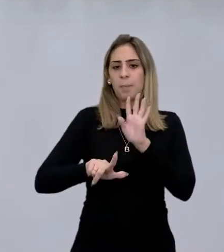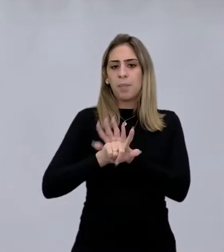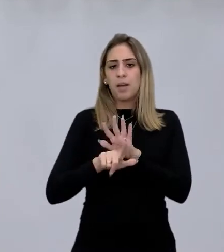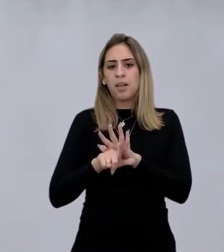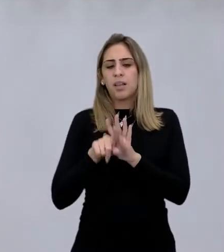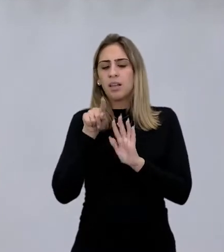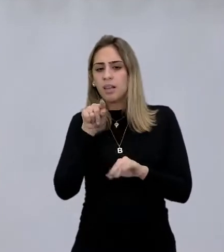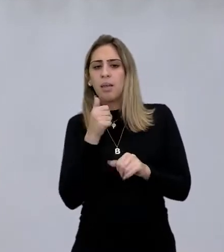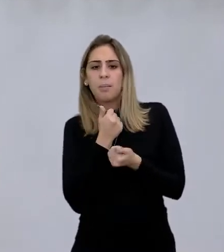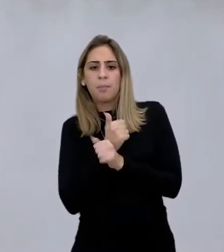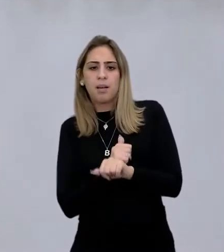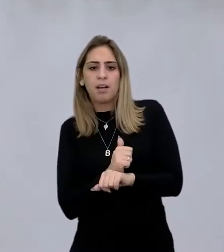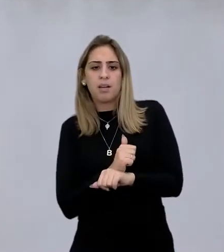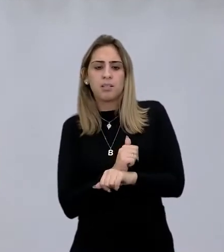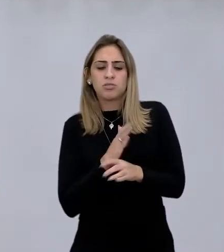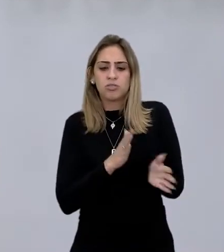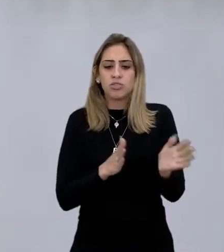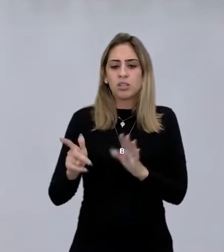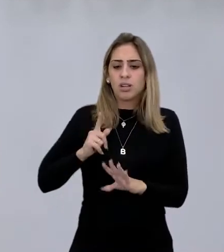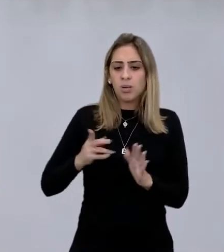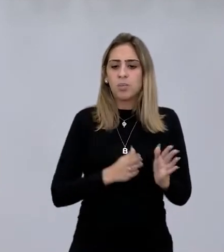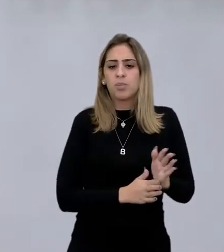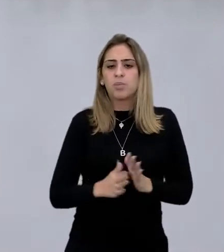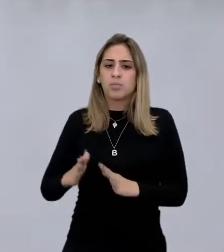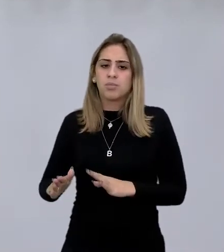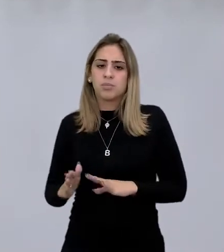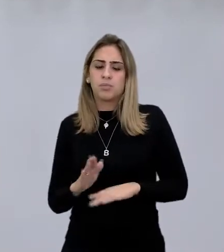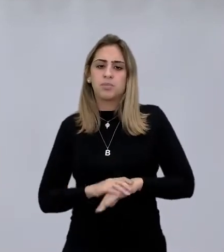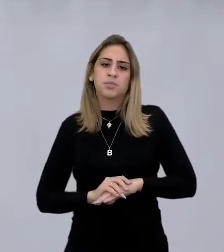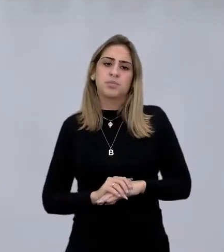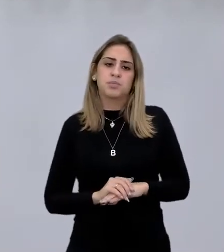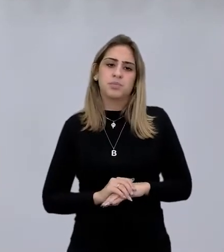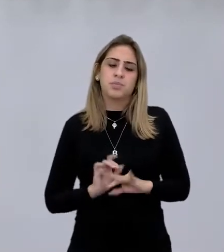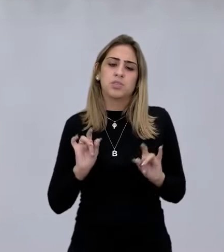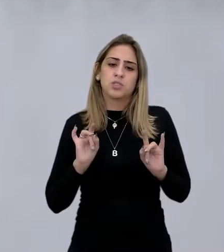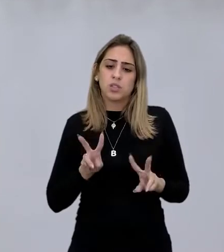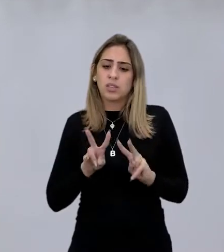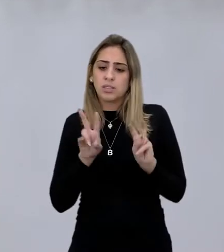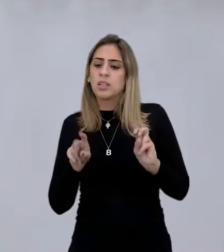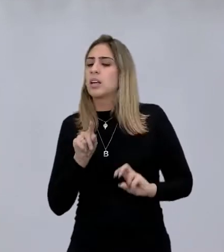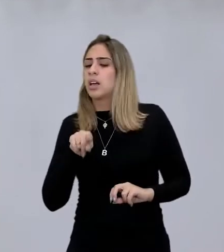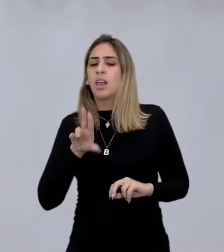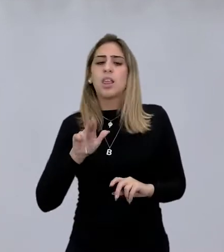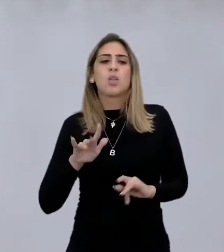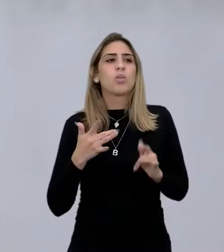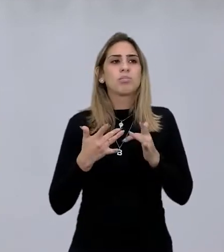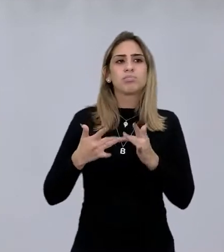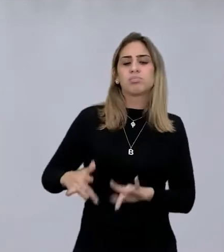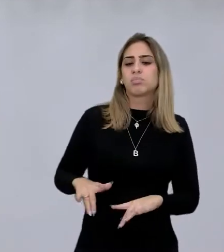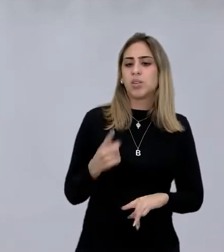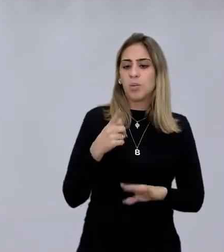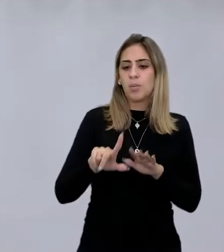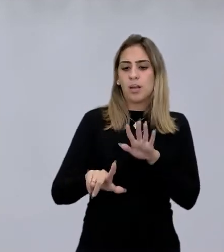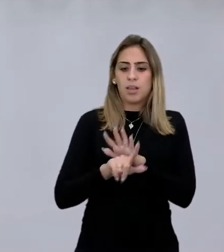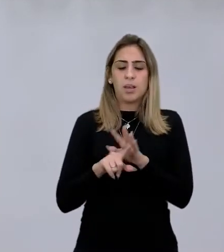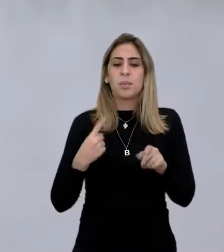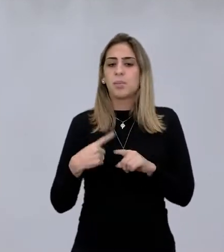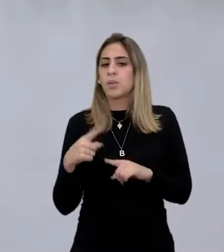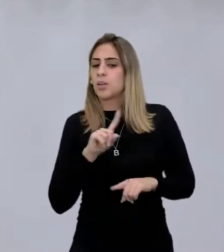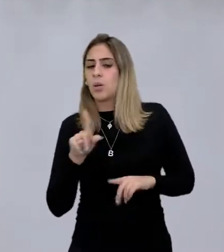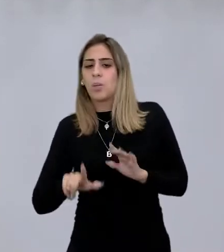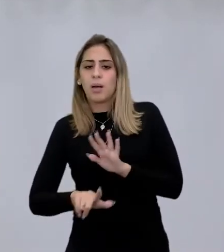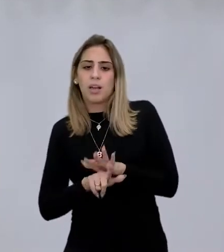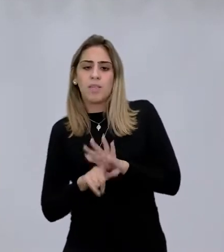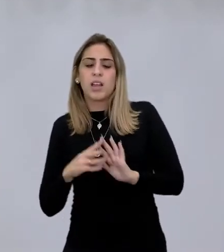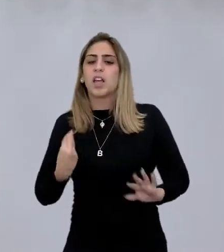ela em parte tem esse processo da anomia, tá? Só que a questão é que ela nunca vai deixar de ser uma lei, porque não é uma